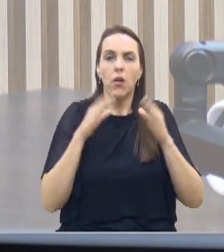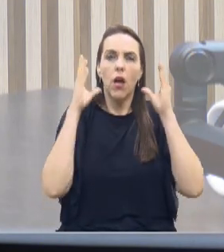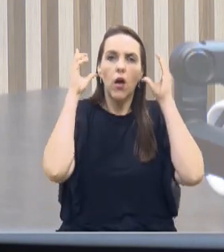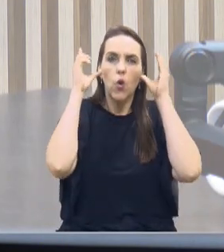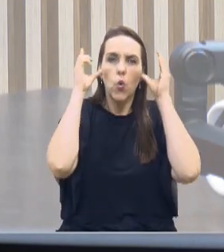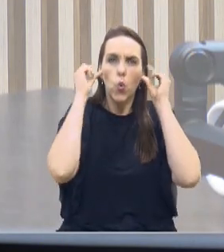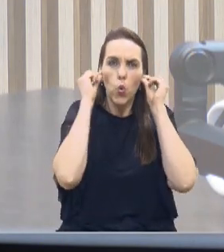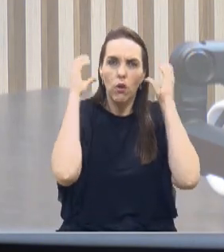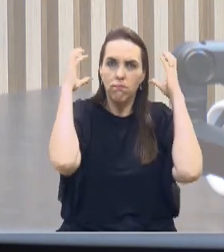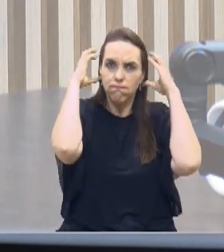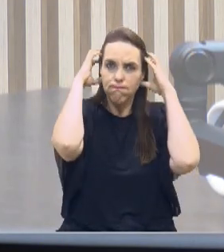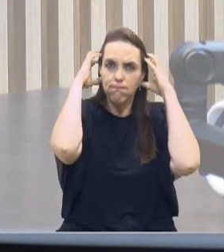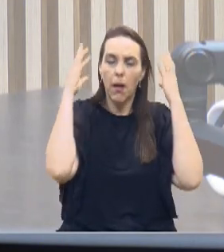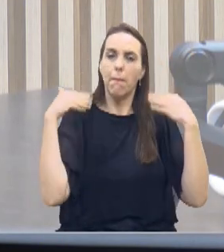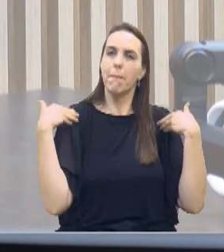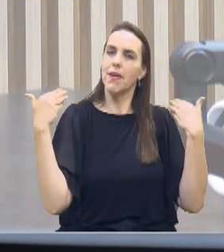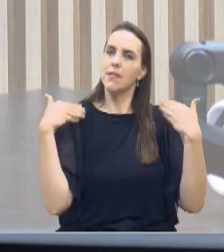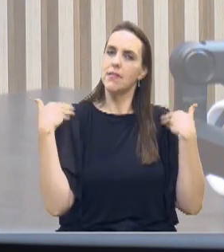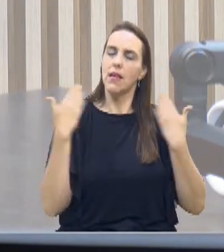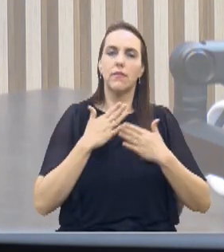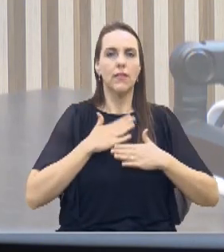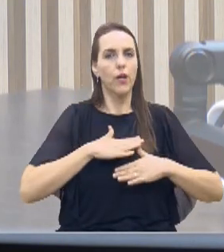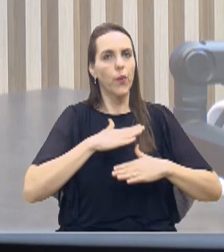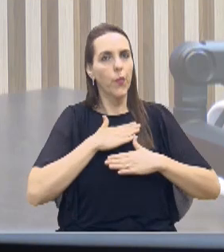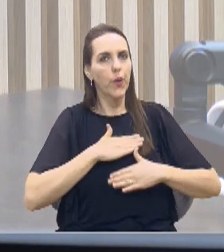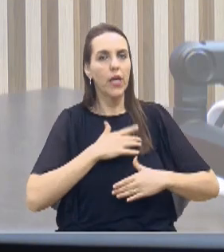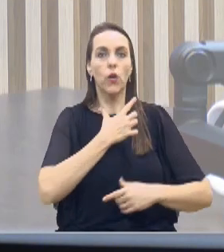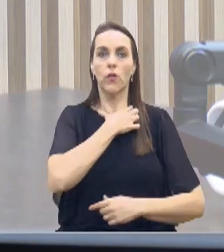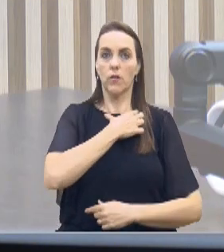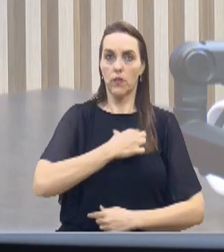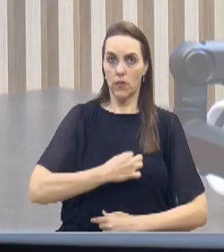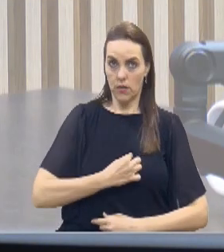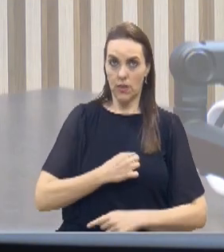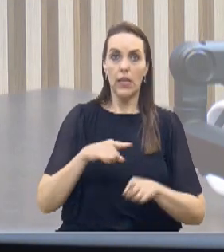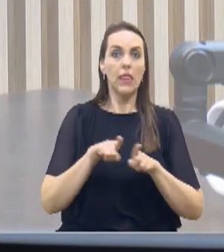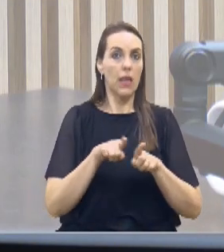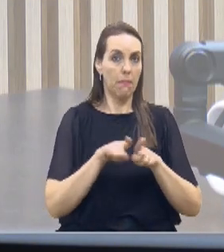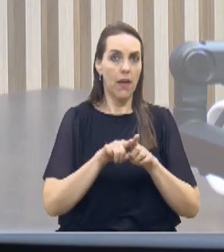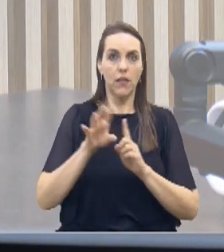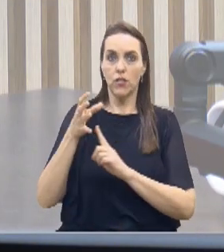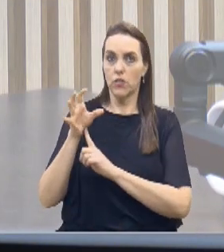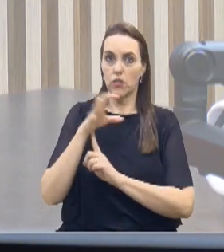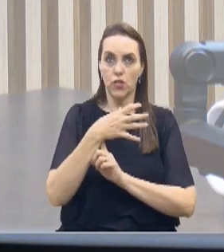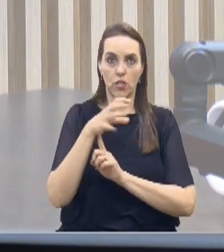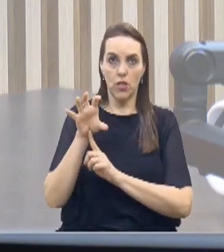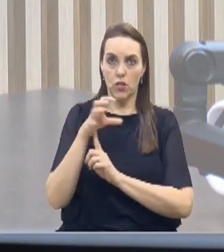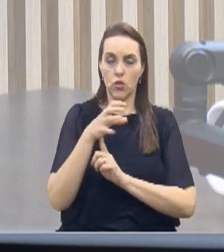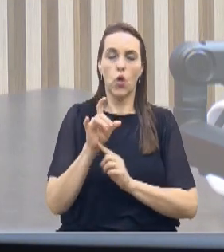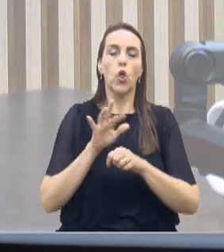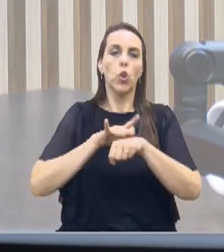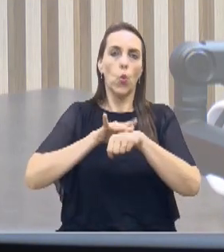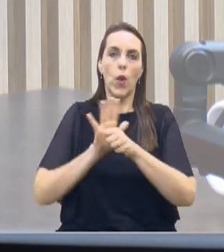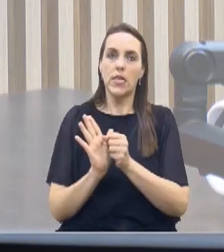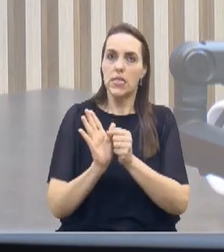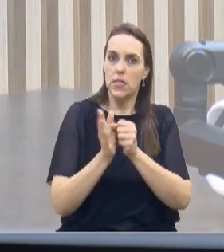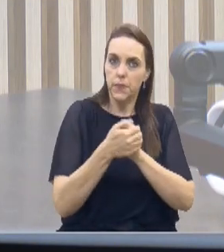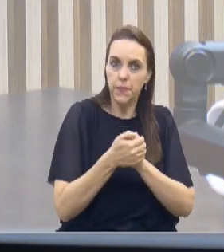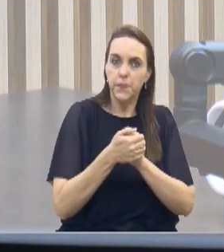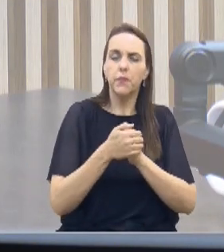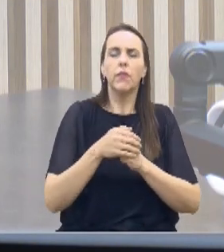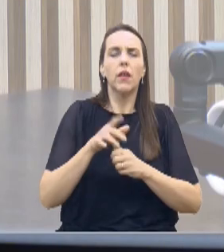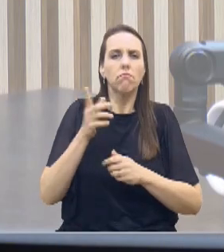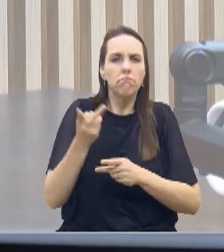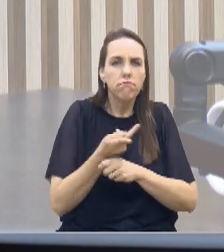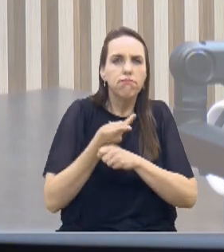ela possa ter um passeio mais tranquilo pela casa, os cordões de identificação de doenças raras, né, de doenças ocultas. A gente foi